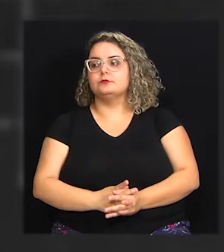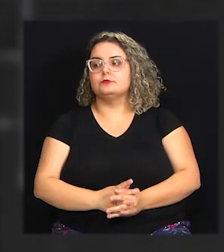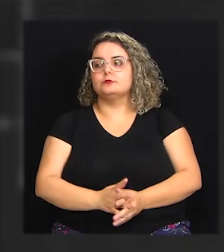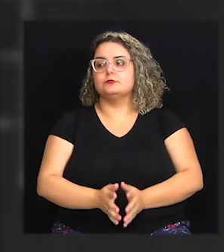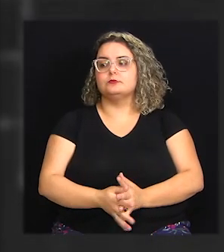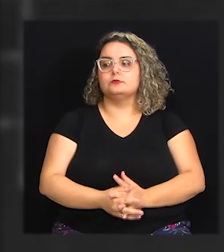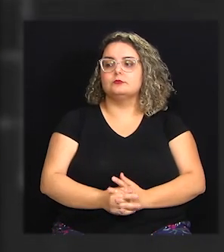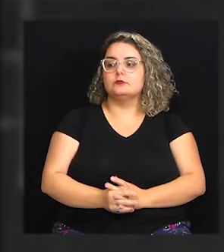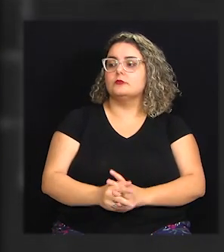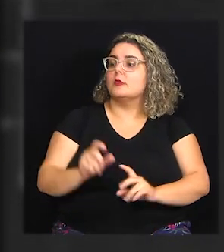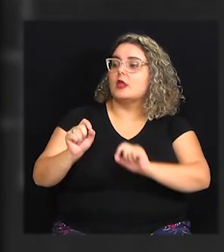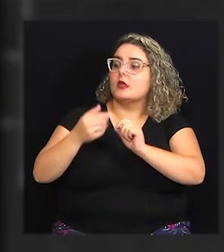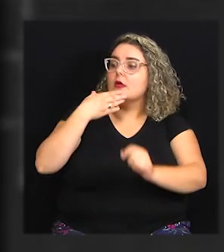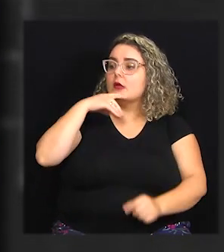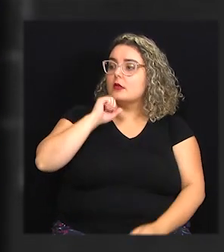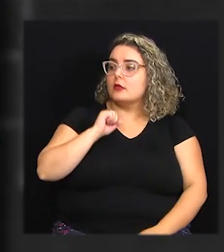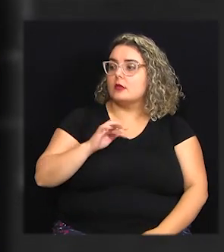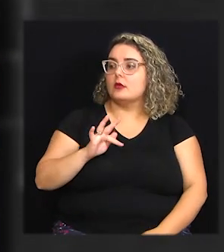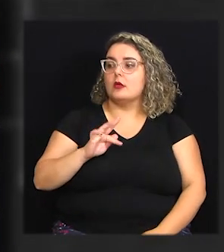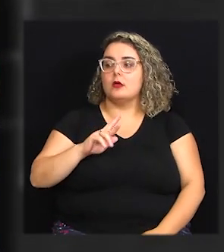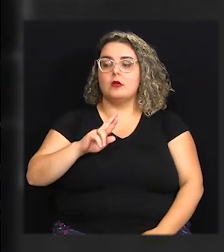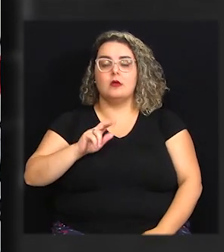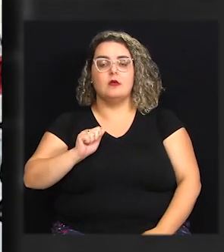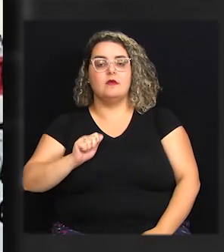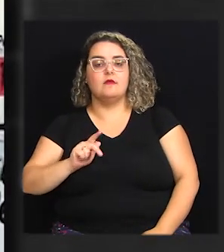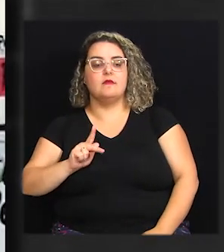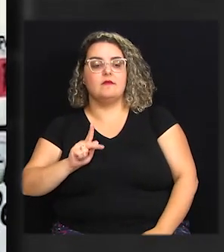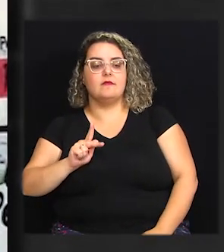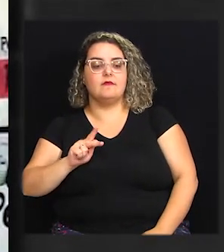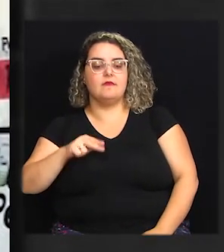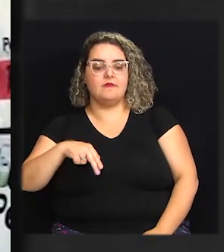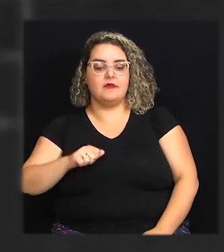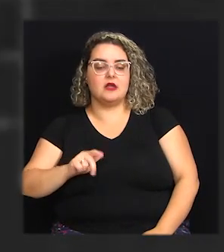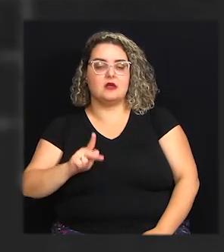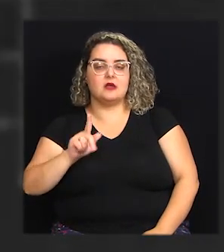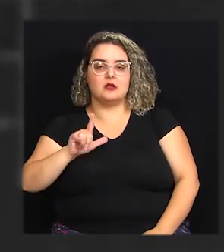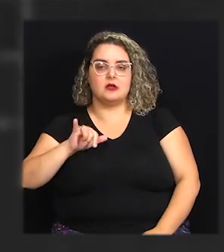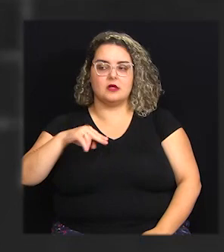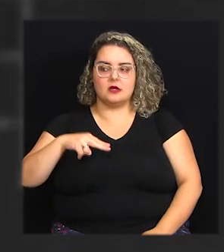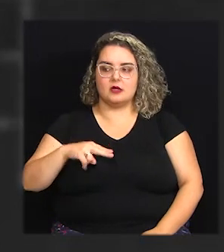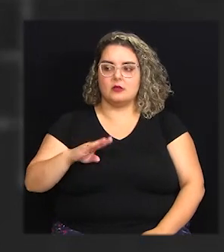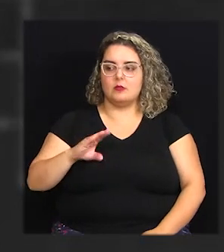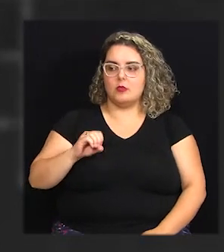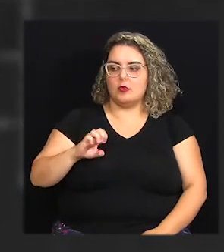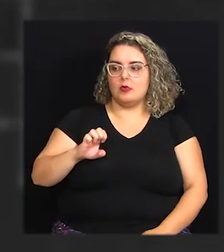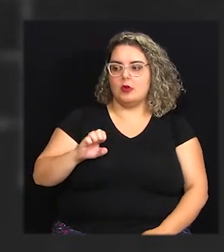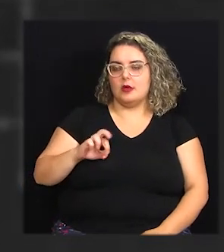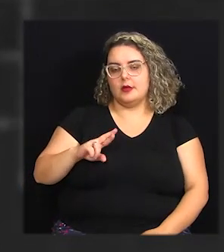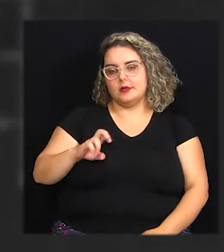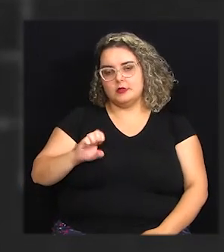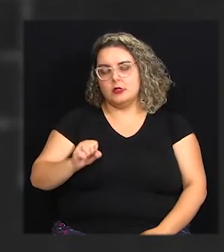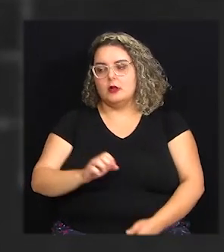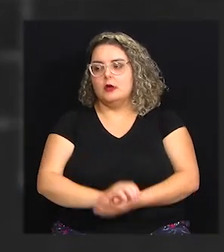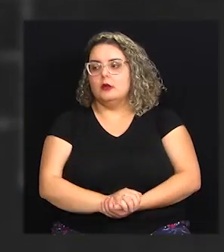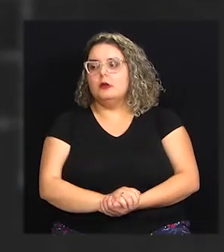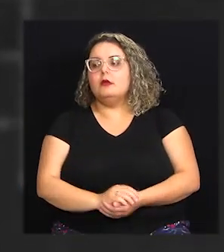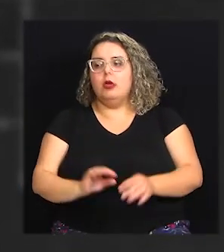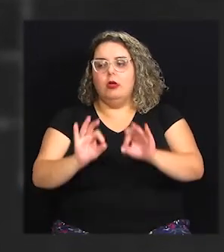E quem que é o seu pai? meu pai é o Franklin Boeres. Tá. Franklin Boeres. Então, desde o começo a